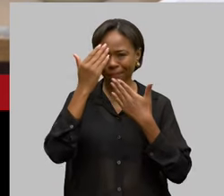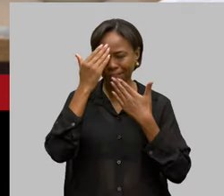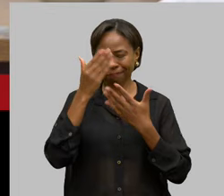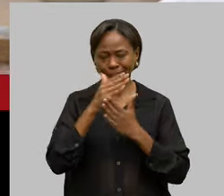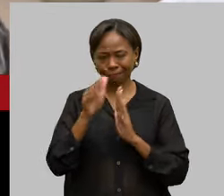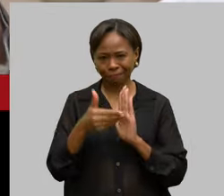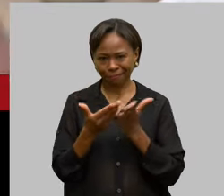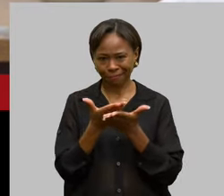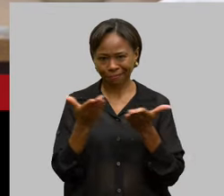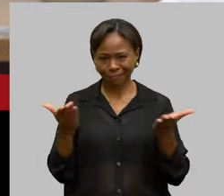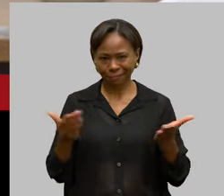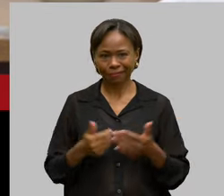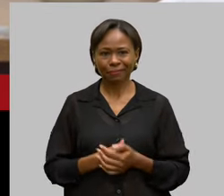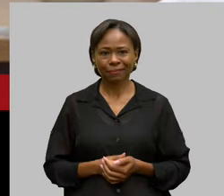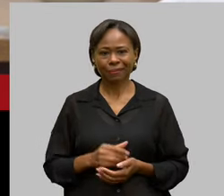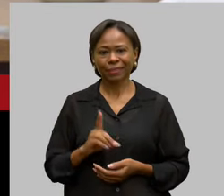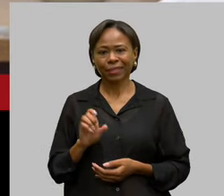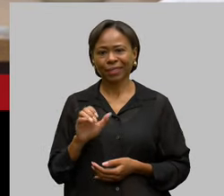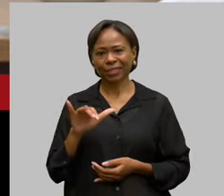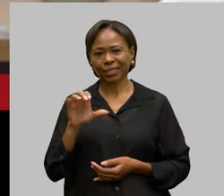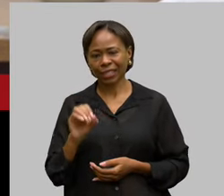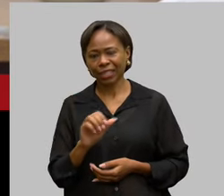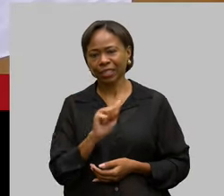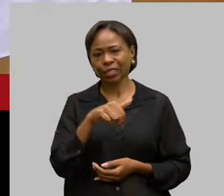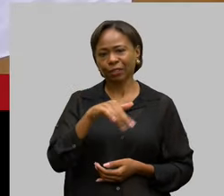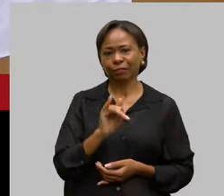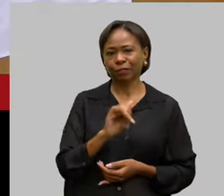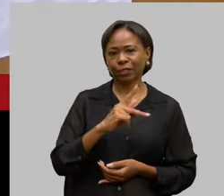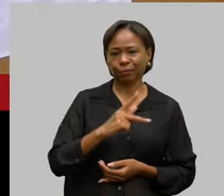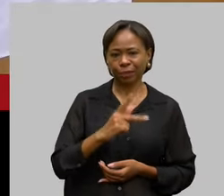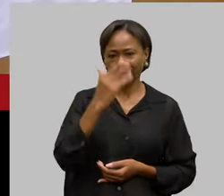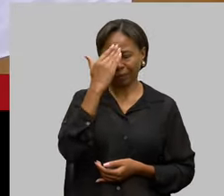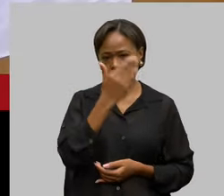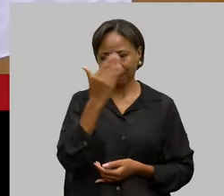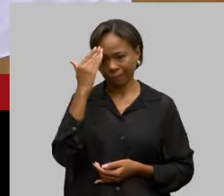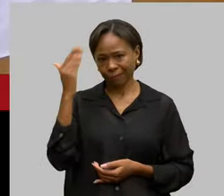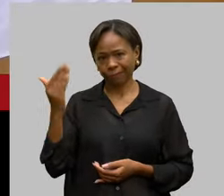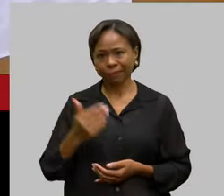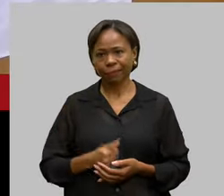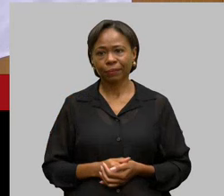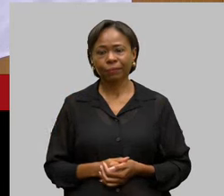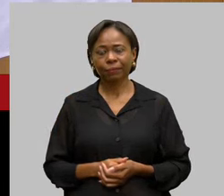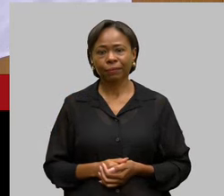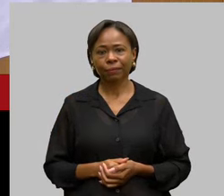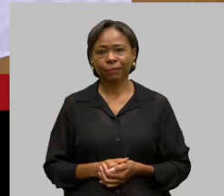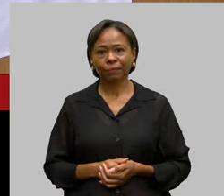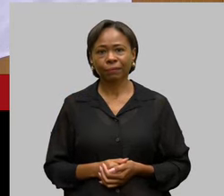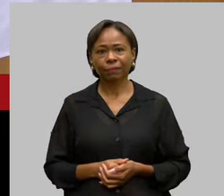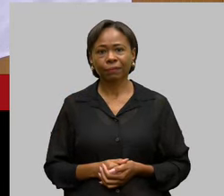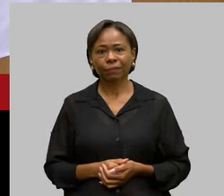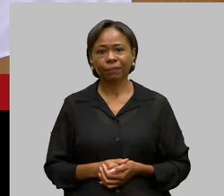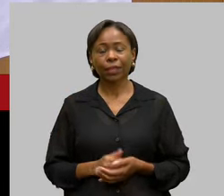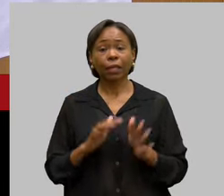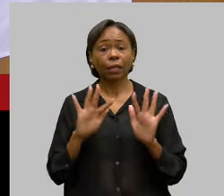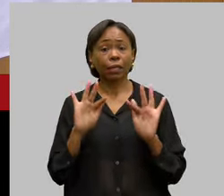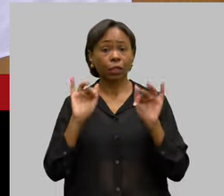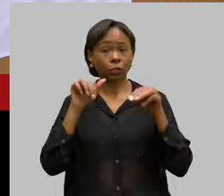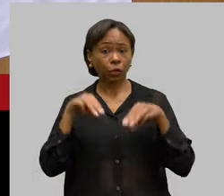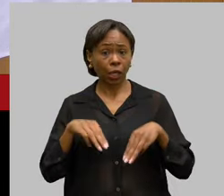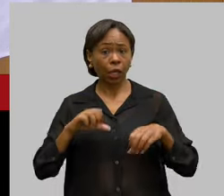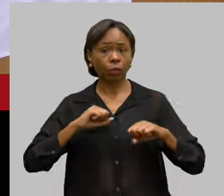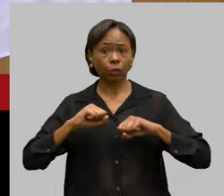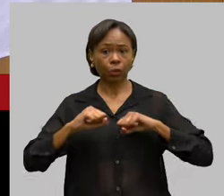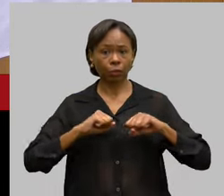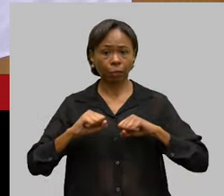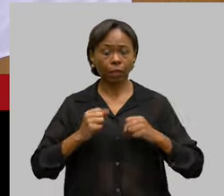assistência mais vez e anfip muito obrigado e para suas considerações encerramento do debate com